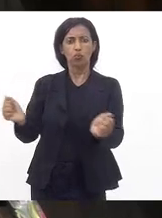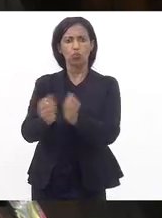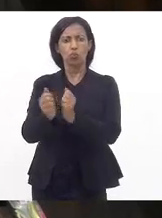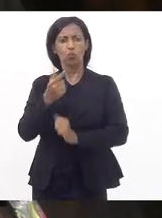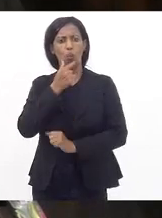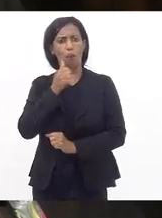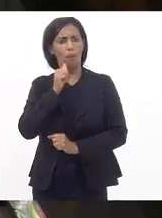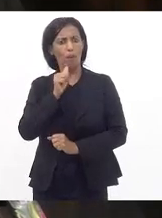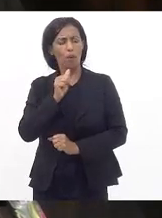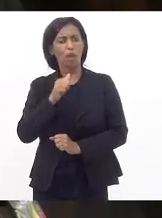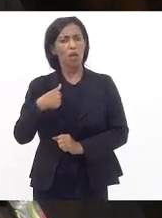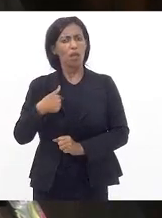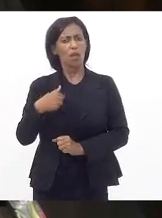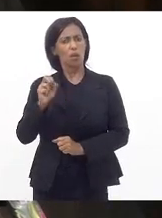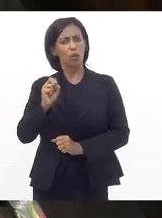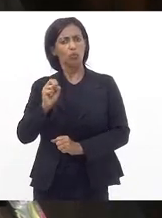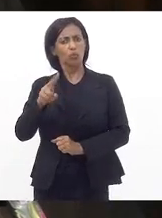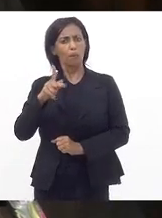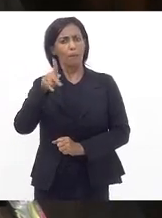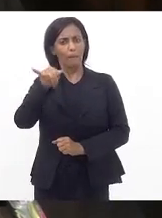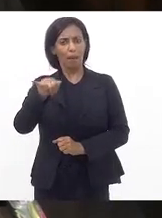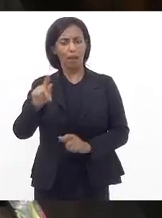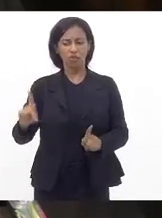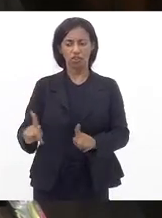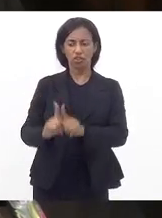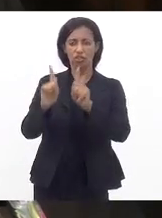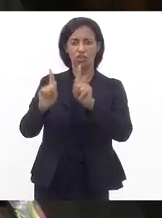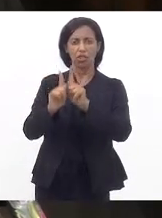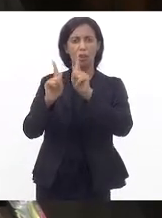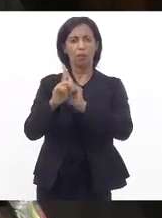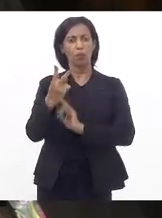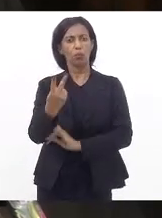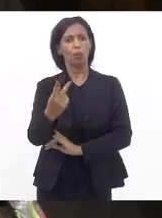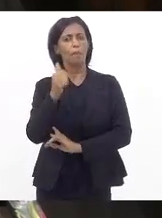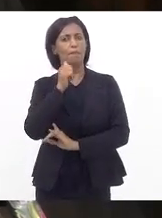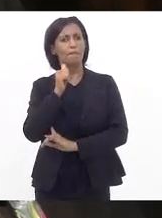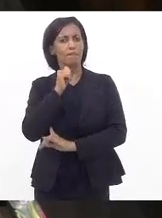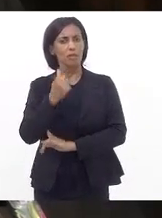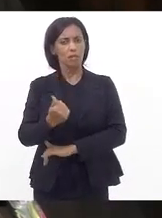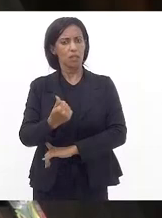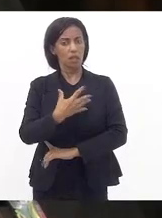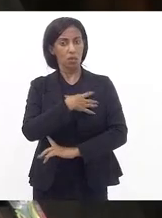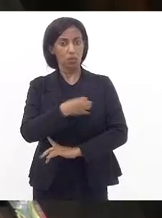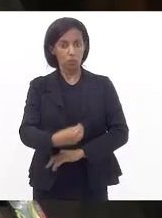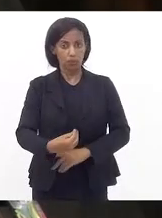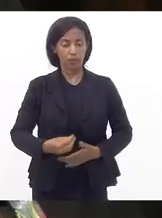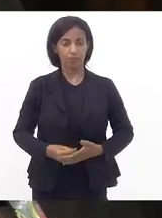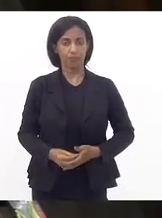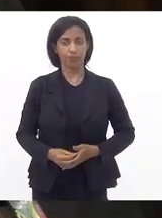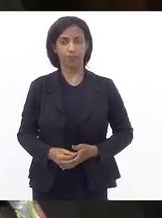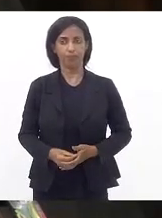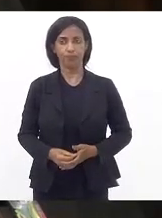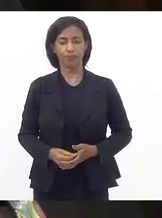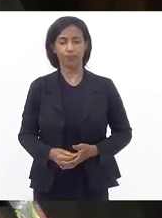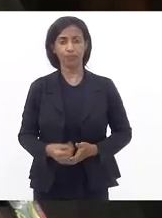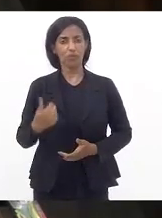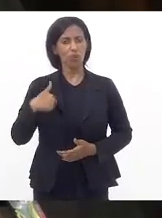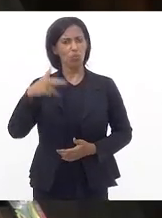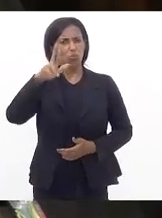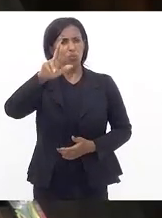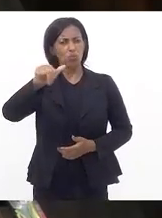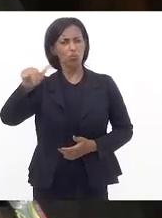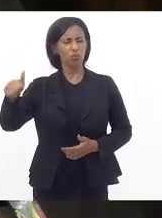se você Polly de gêmeas eu duas meninas eu sou filho eu não